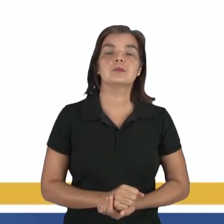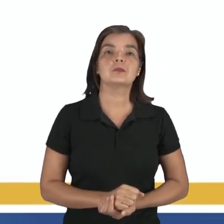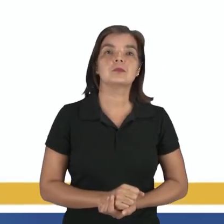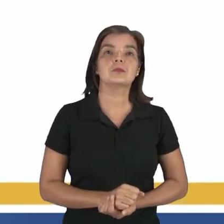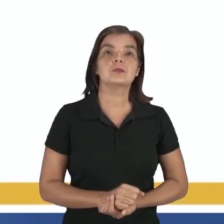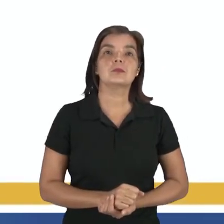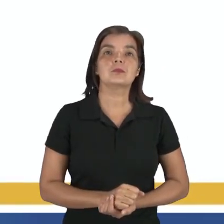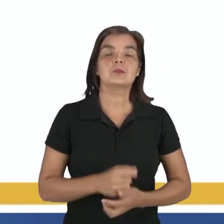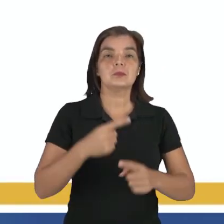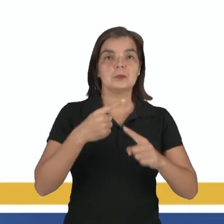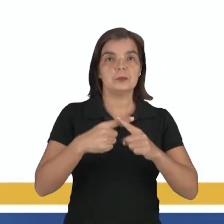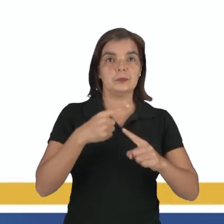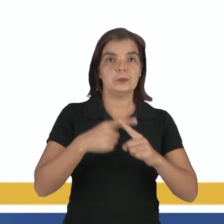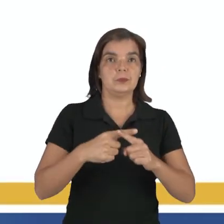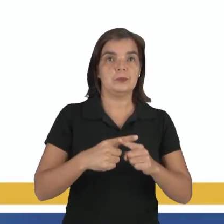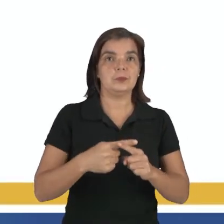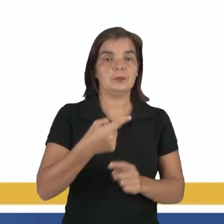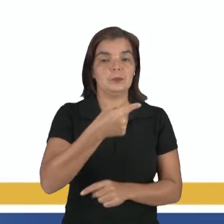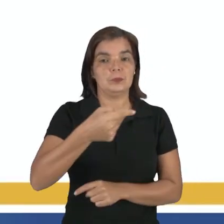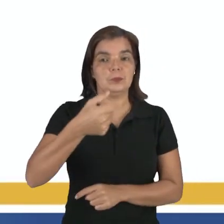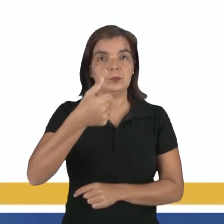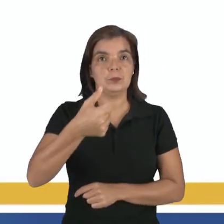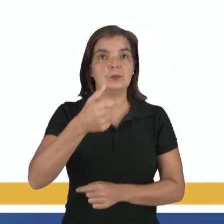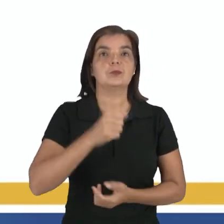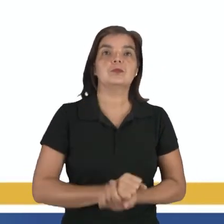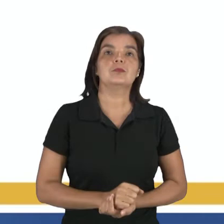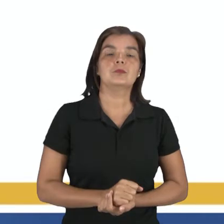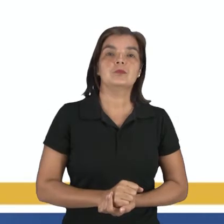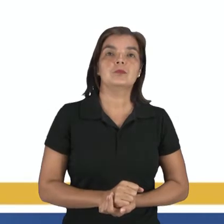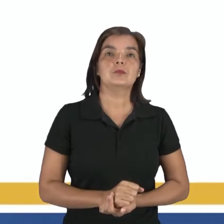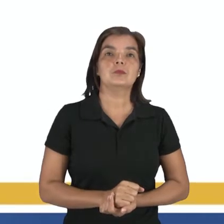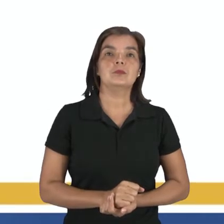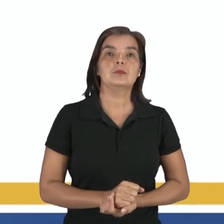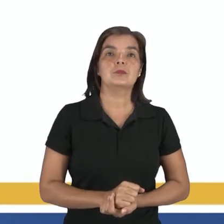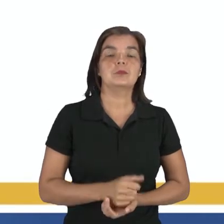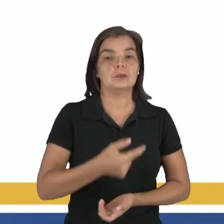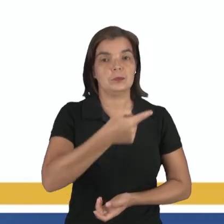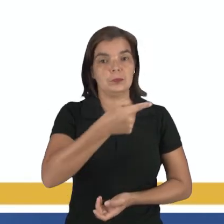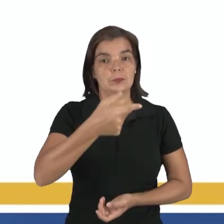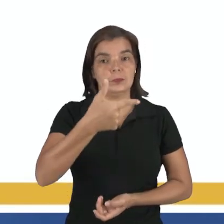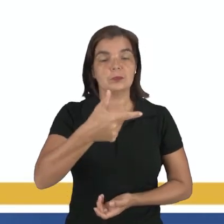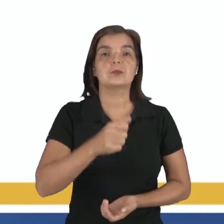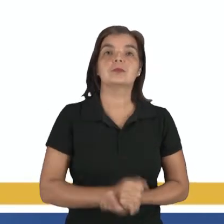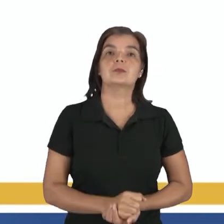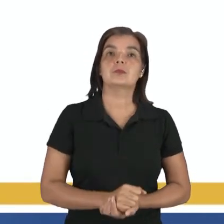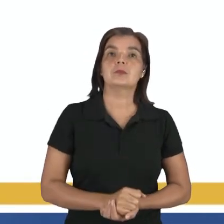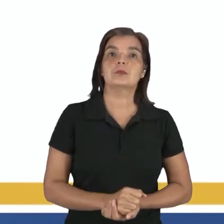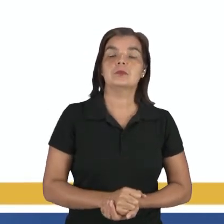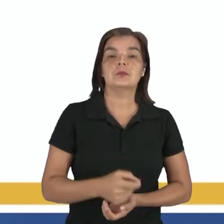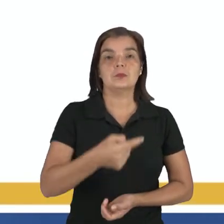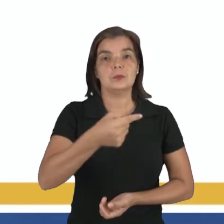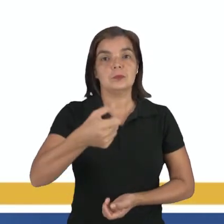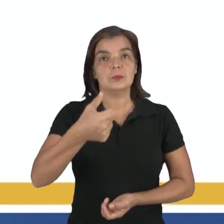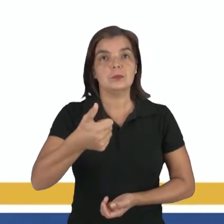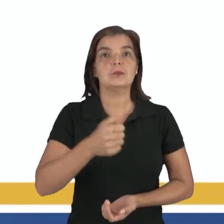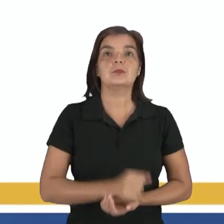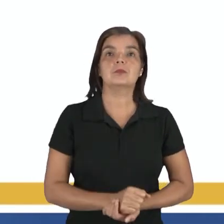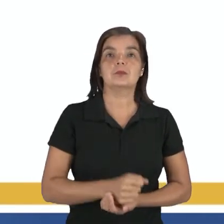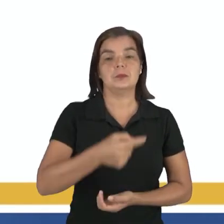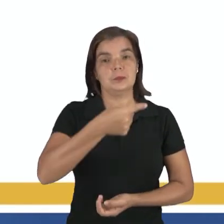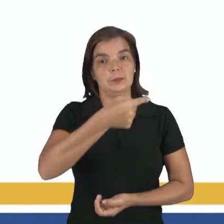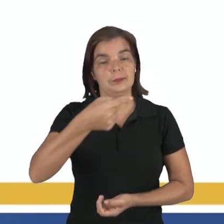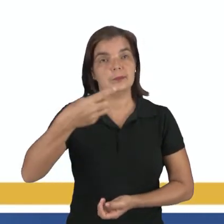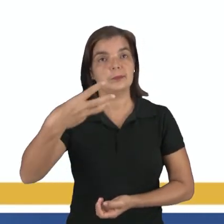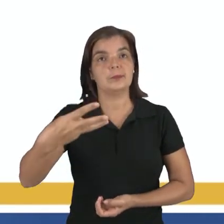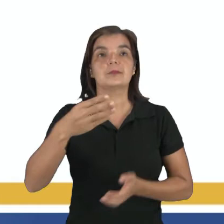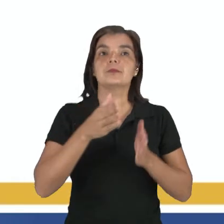Y é igual a 2 vezes menos 1, que é menos 2. E menos 2 com menos 1 é igual a menos